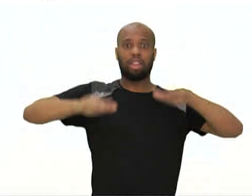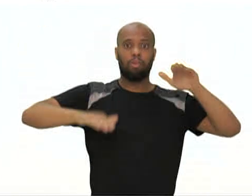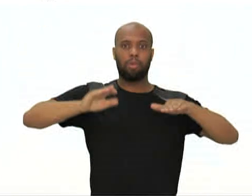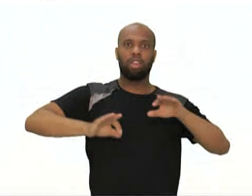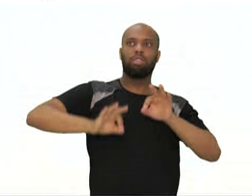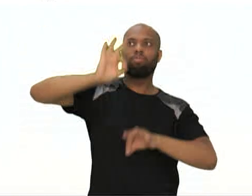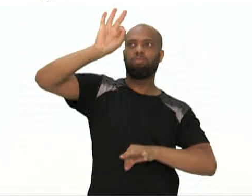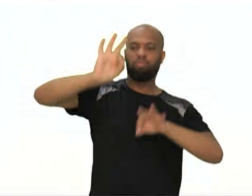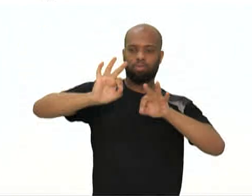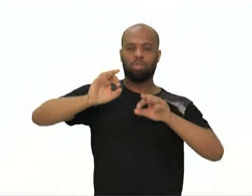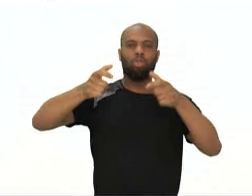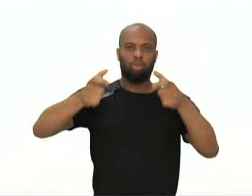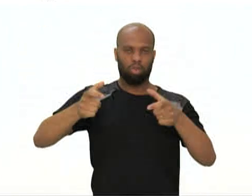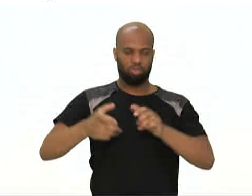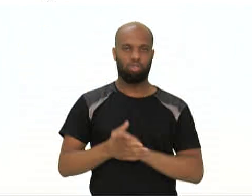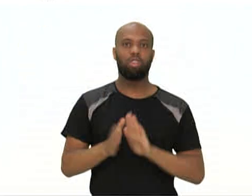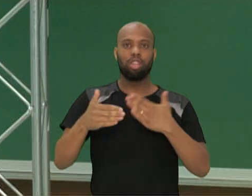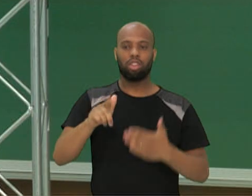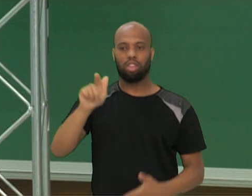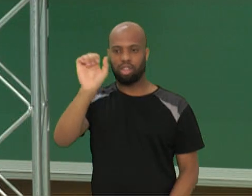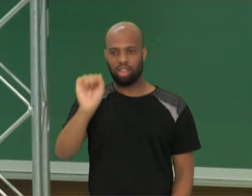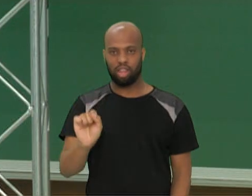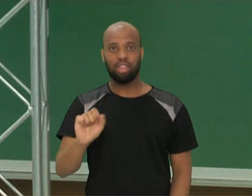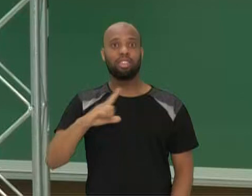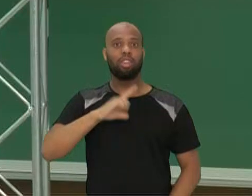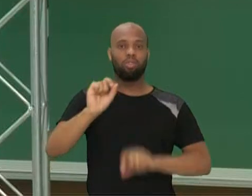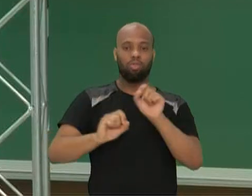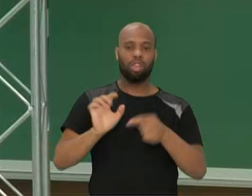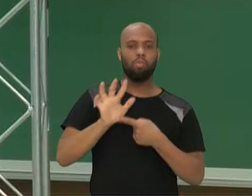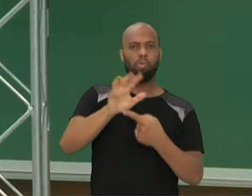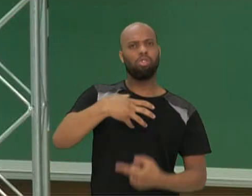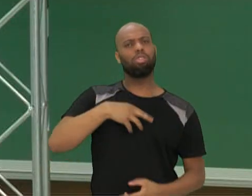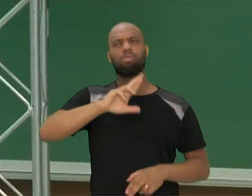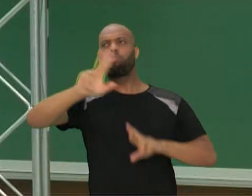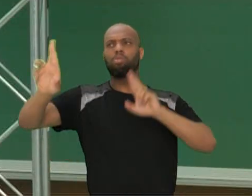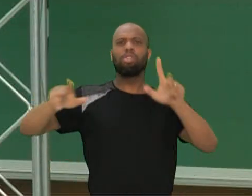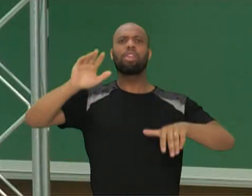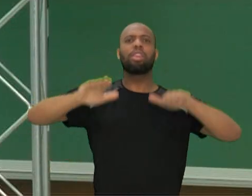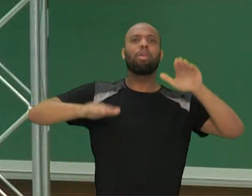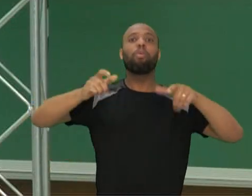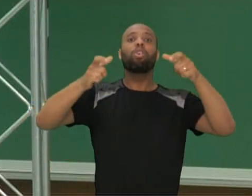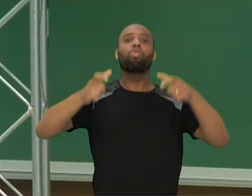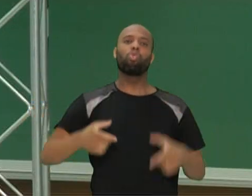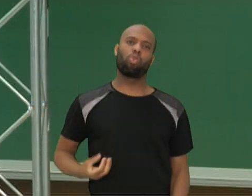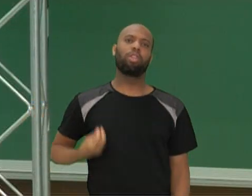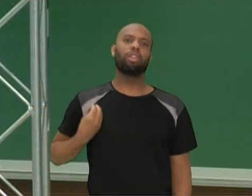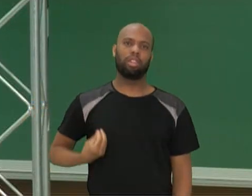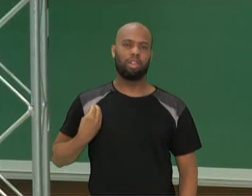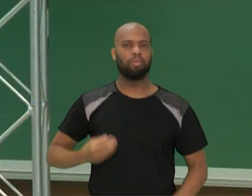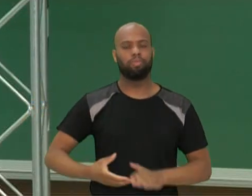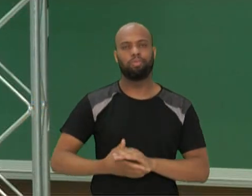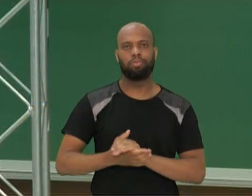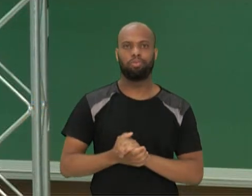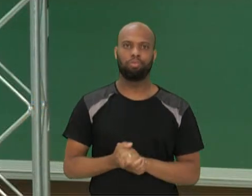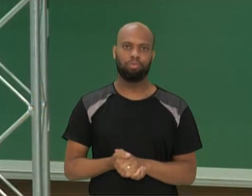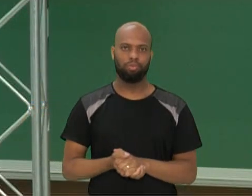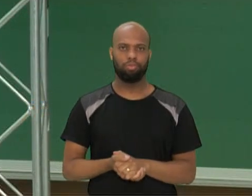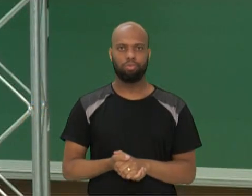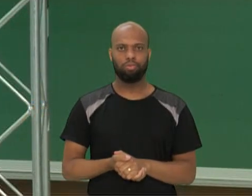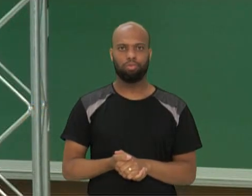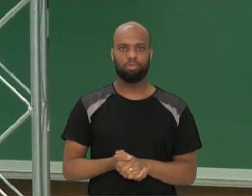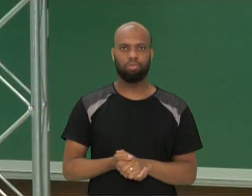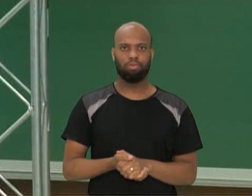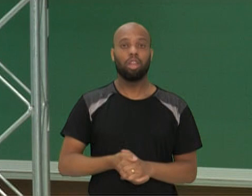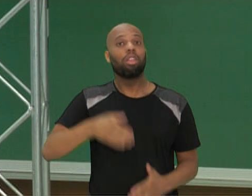se encontra. Então esse gás ele vai se apresentar de maneiras diferentes de acordo com a localização dele na